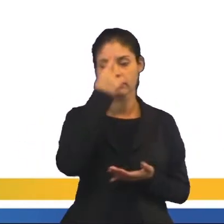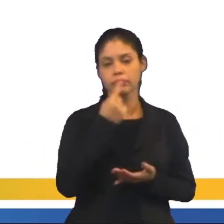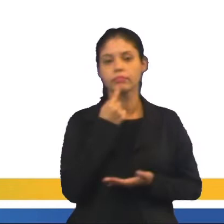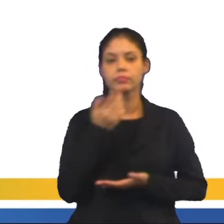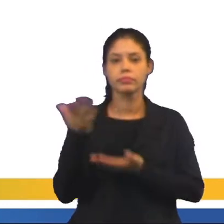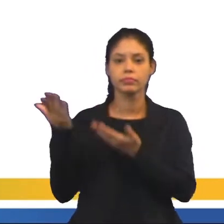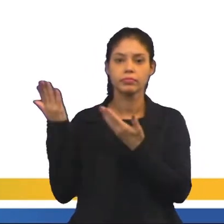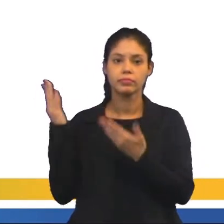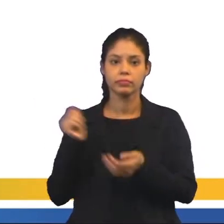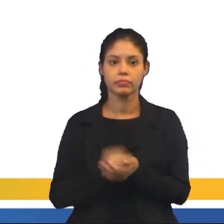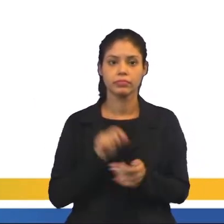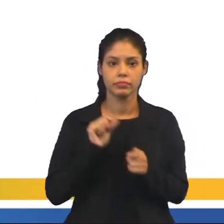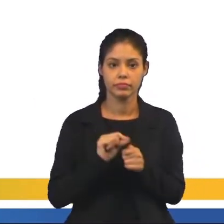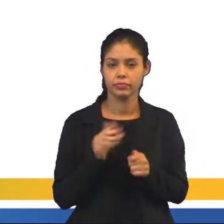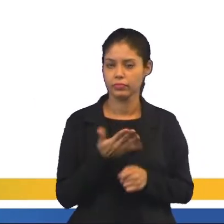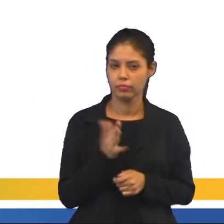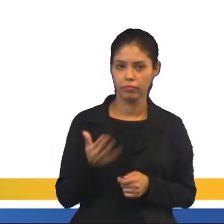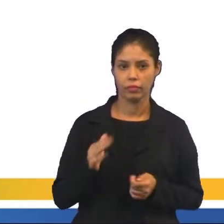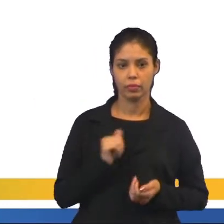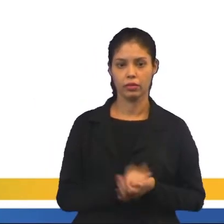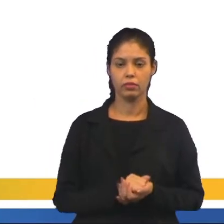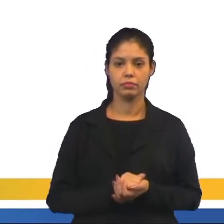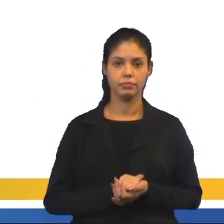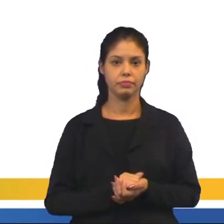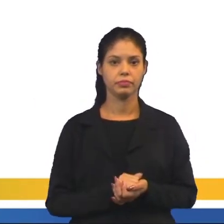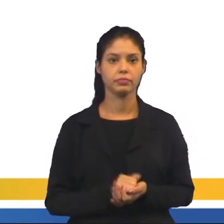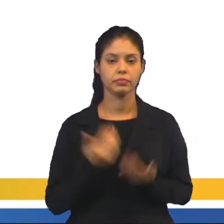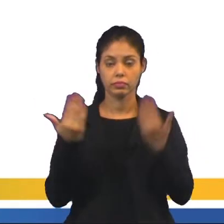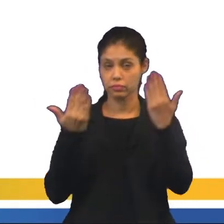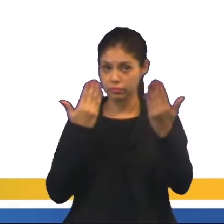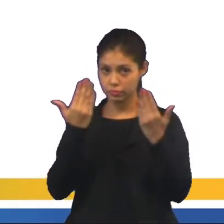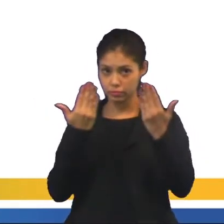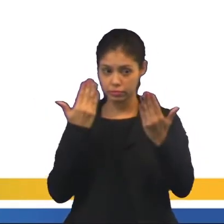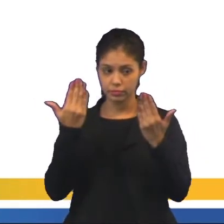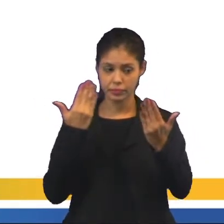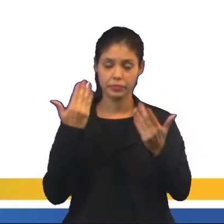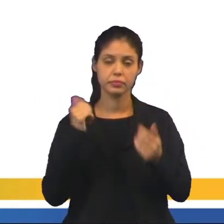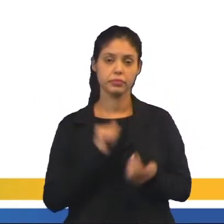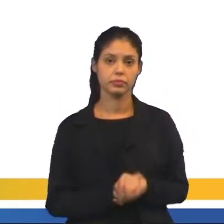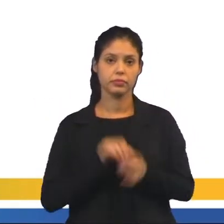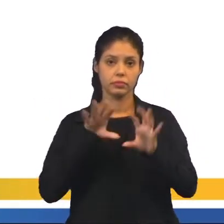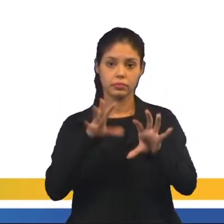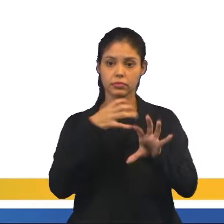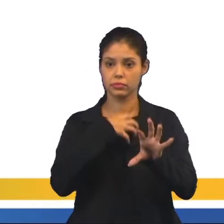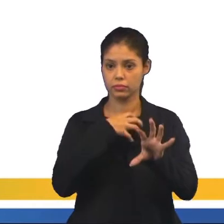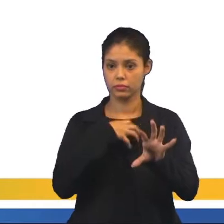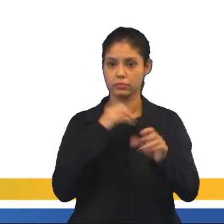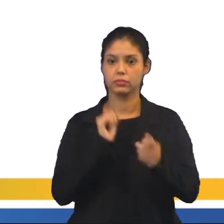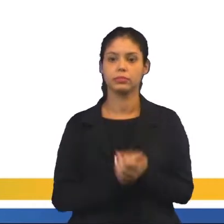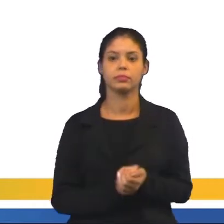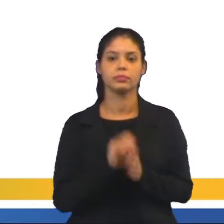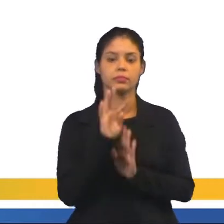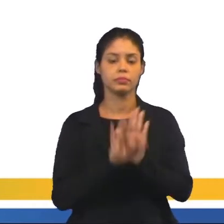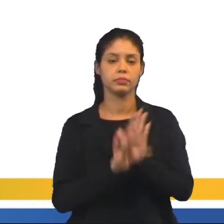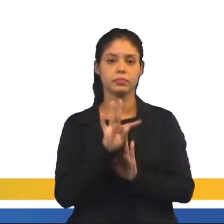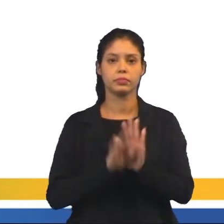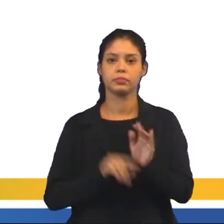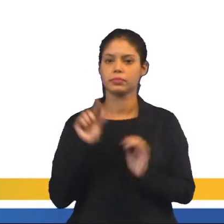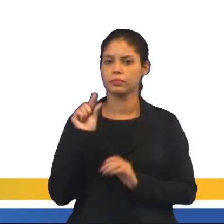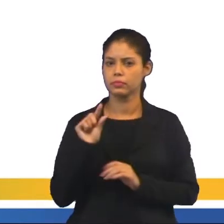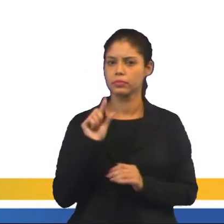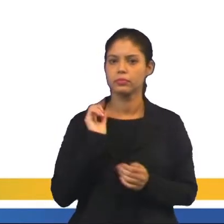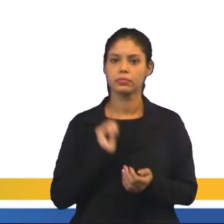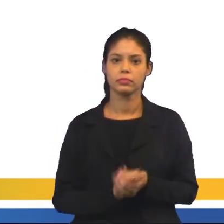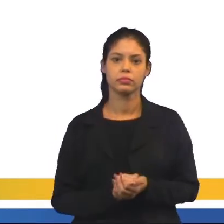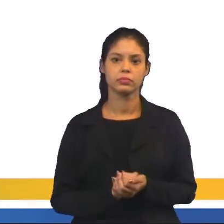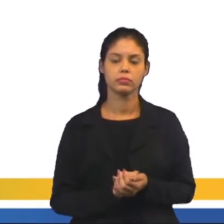aí, ela faz mais ou menos um comparativo nesse sentido do texto aí, que está dizendo que os